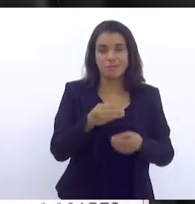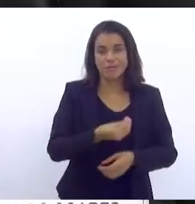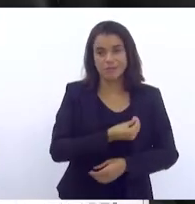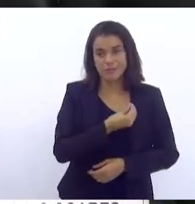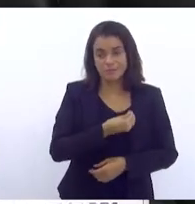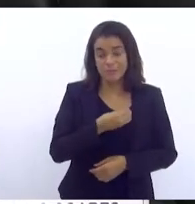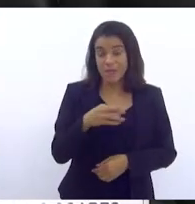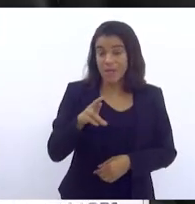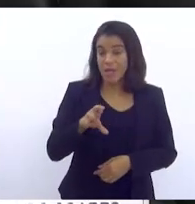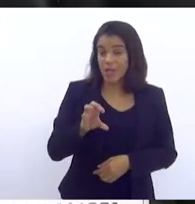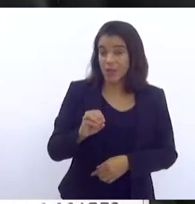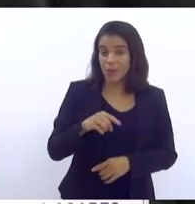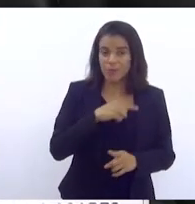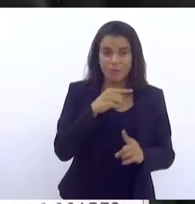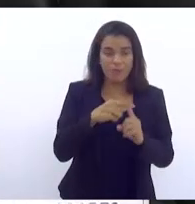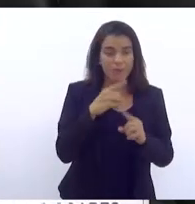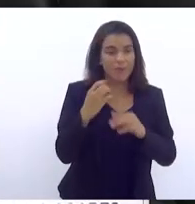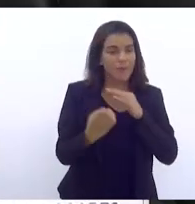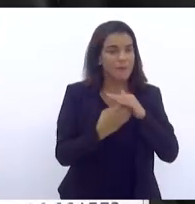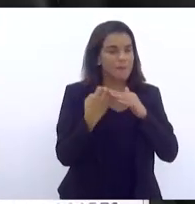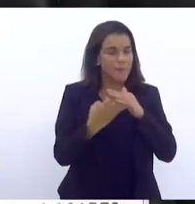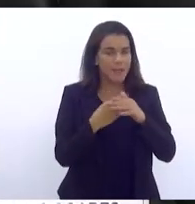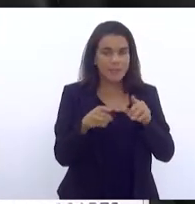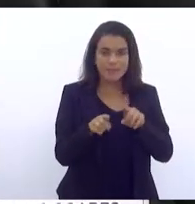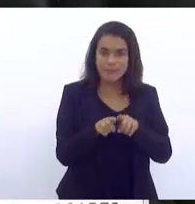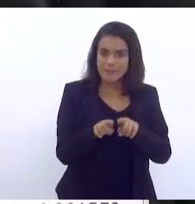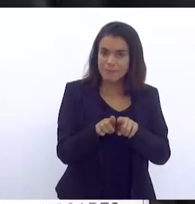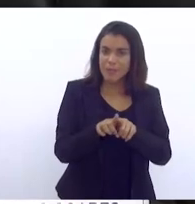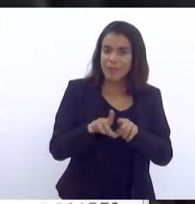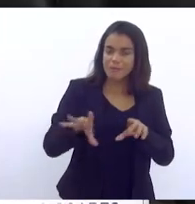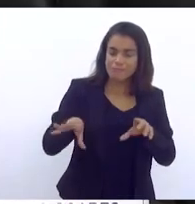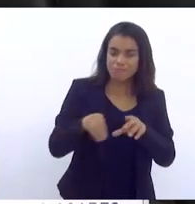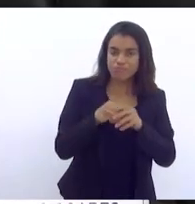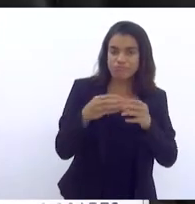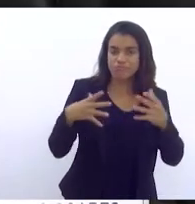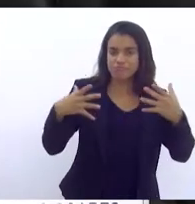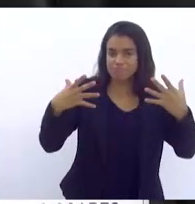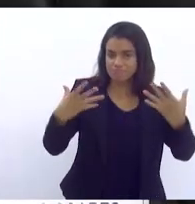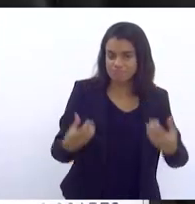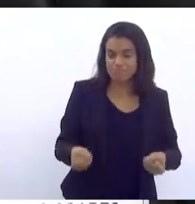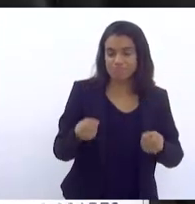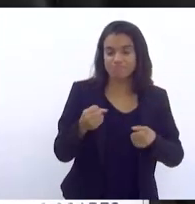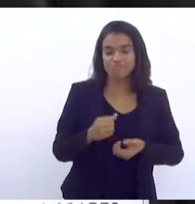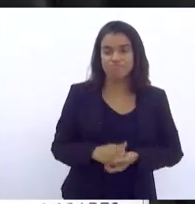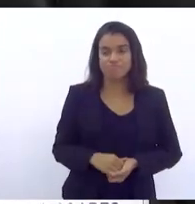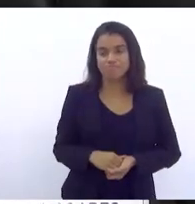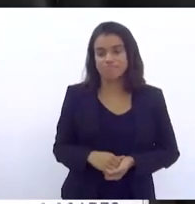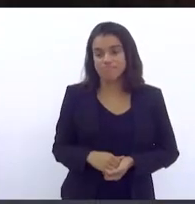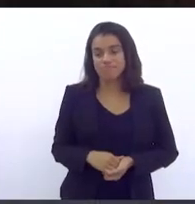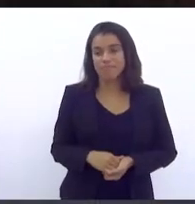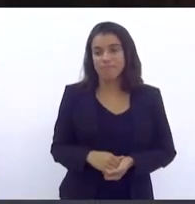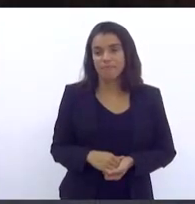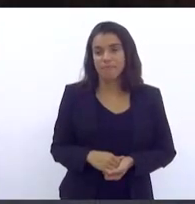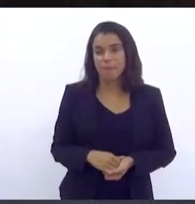a Rio mais é algo é uma empresa inclusiva e tá junto com a população ao qual nós prestamos o serviço Obrigado eh obrigado